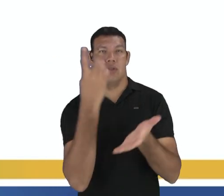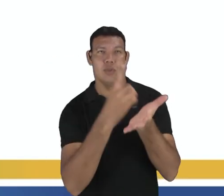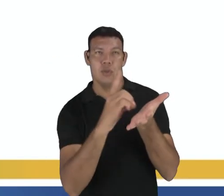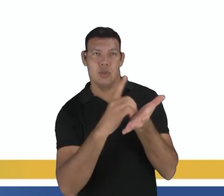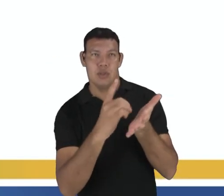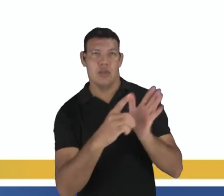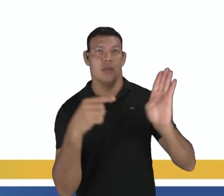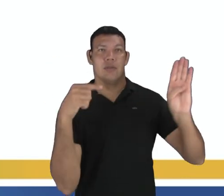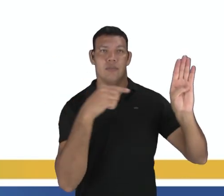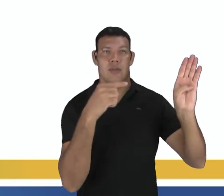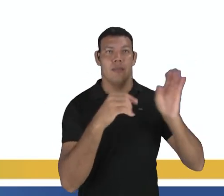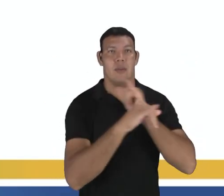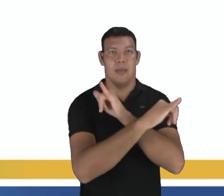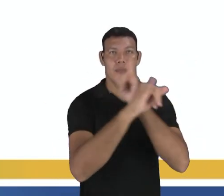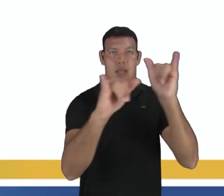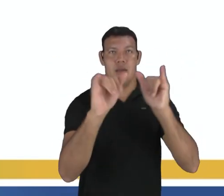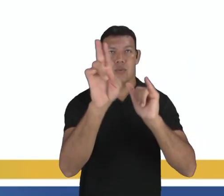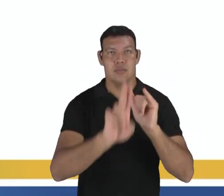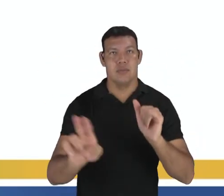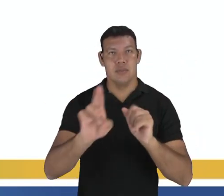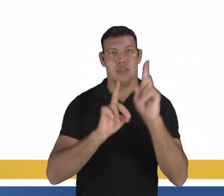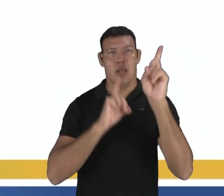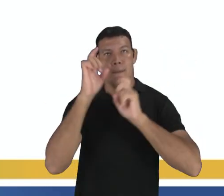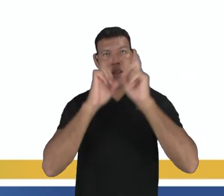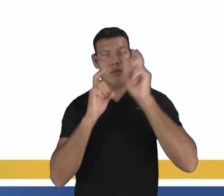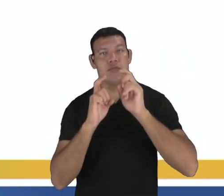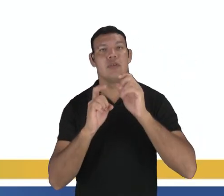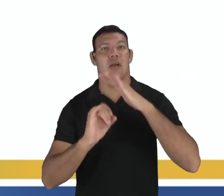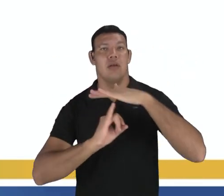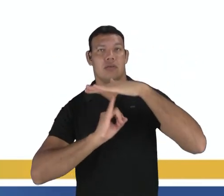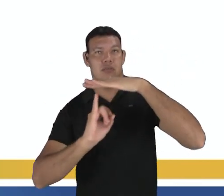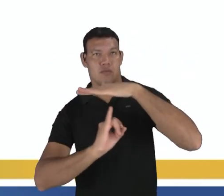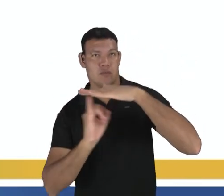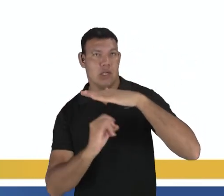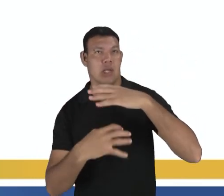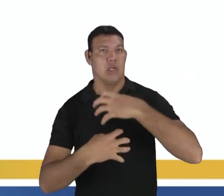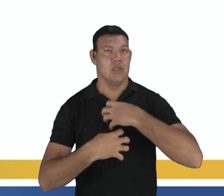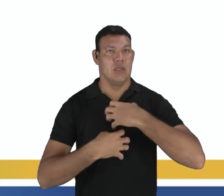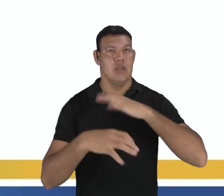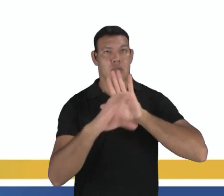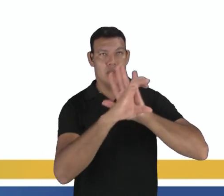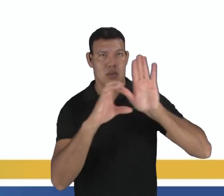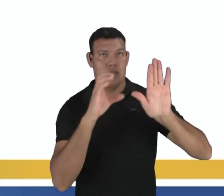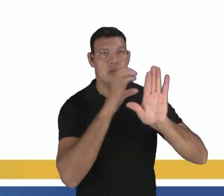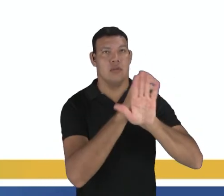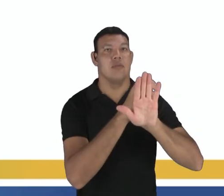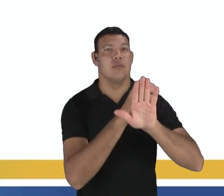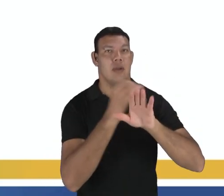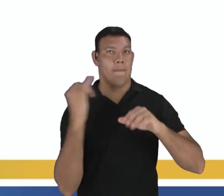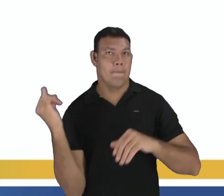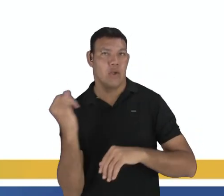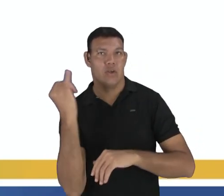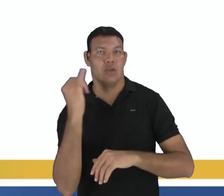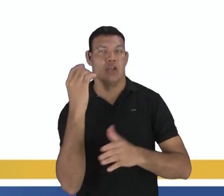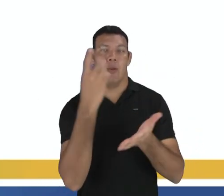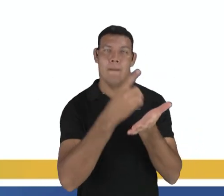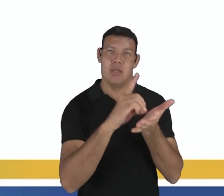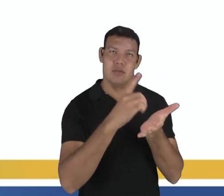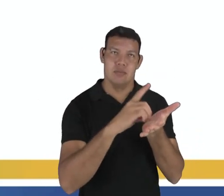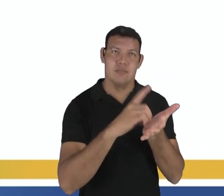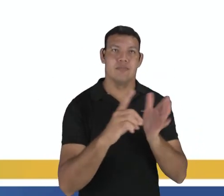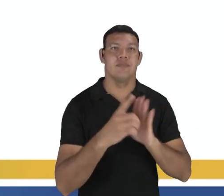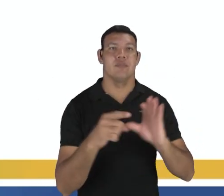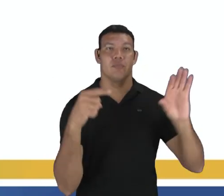anúncio emprega uma expressão coloquial com sentido conotativo para alertar sobre a importância do dicionário. C.